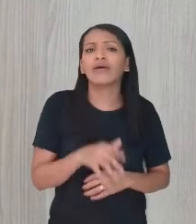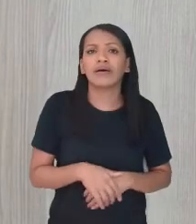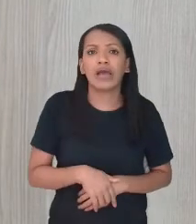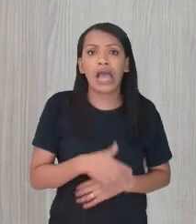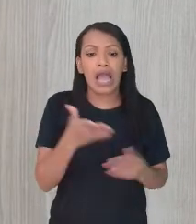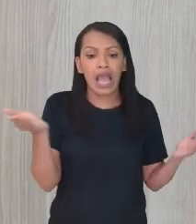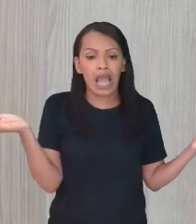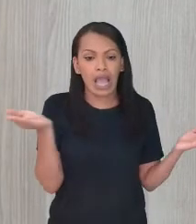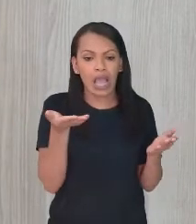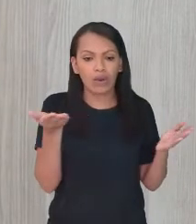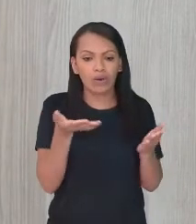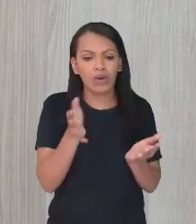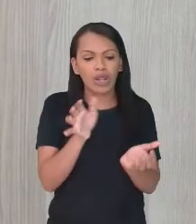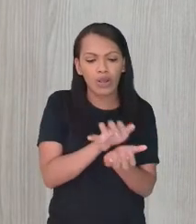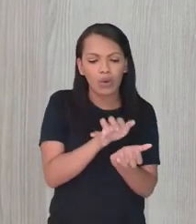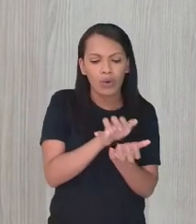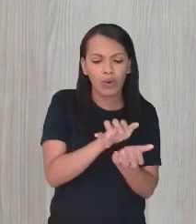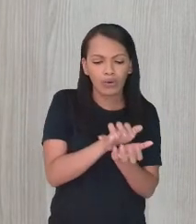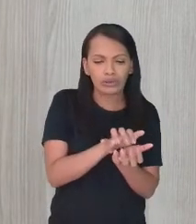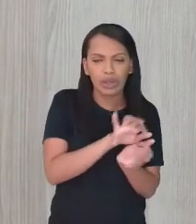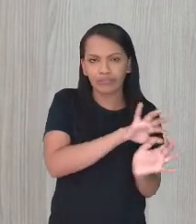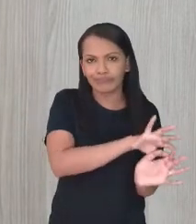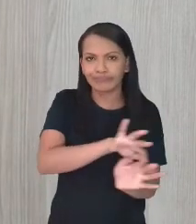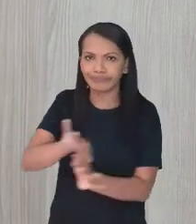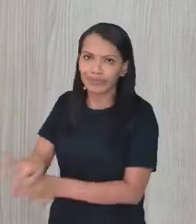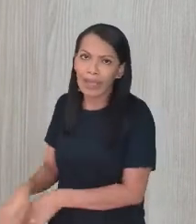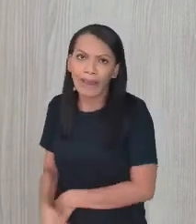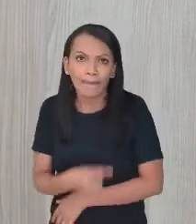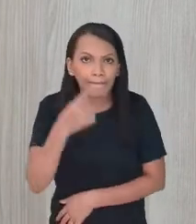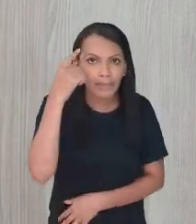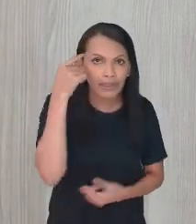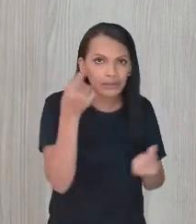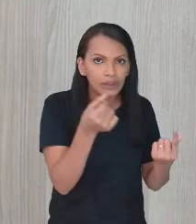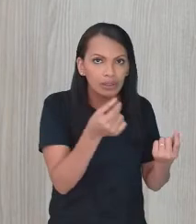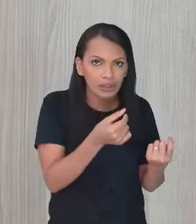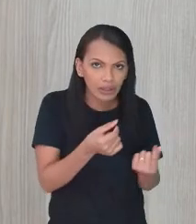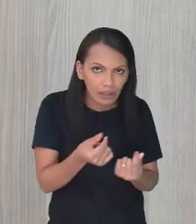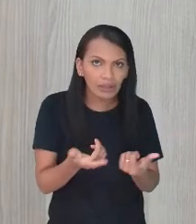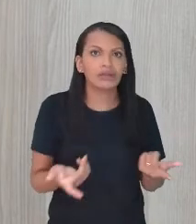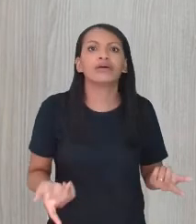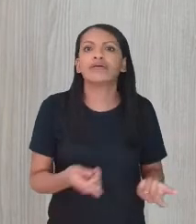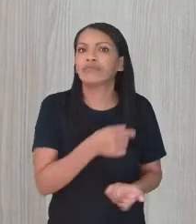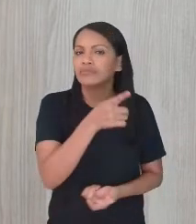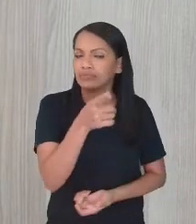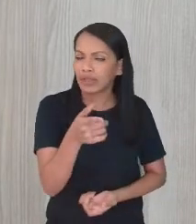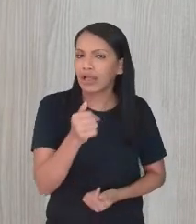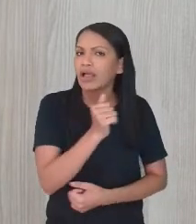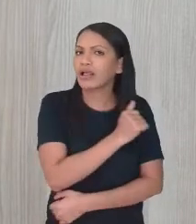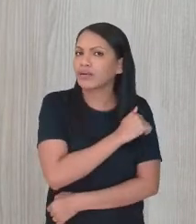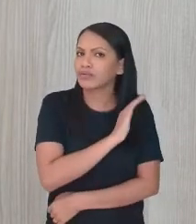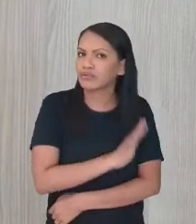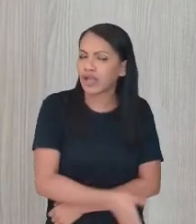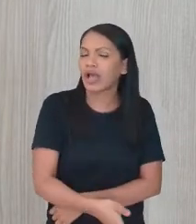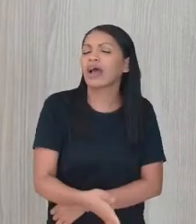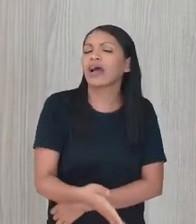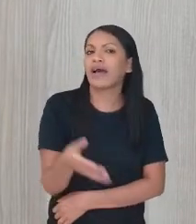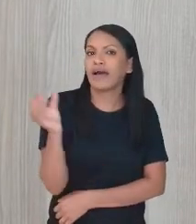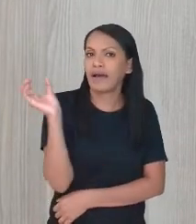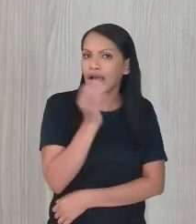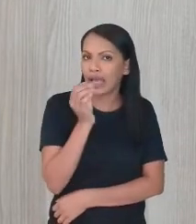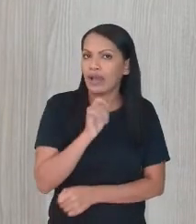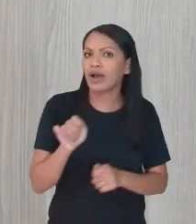dinheiro. Olha, a maioria dos alunos faz a conta rapidinho e ainda faz de